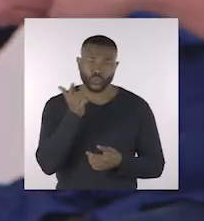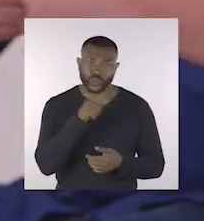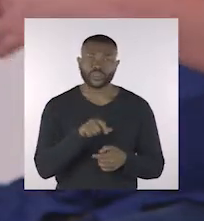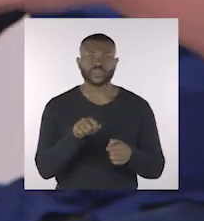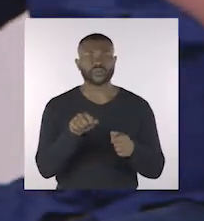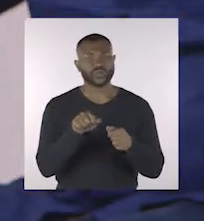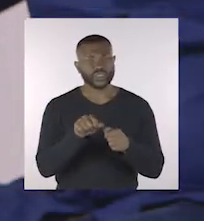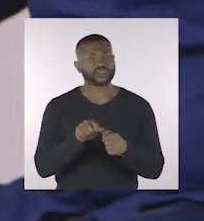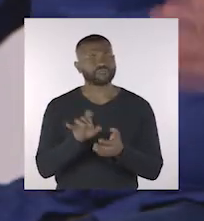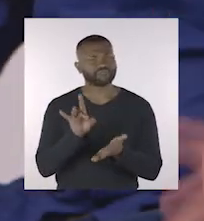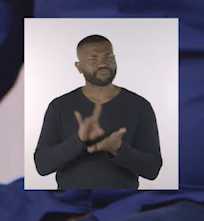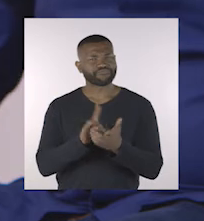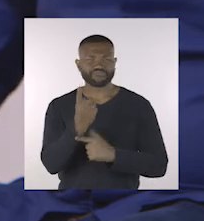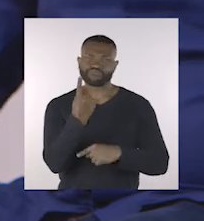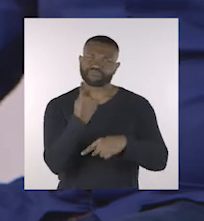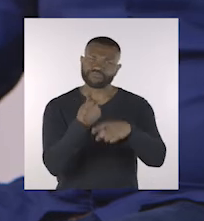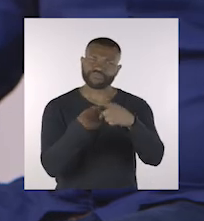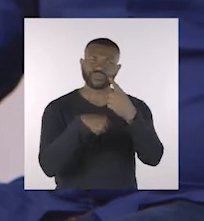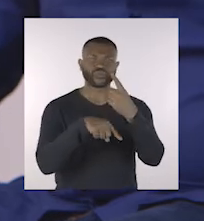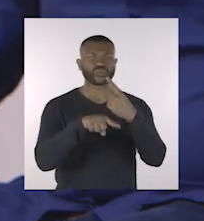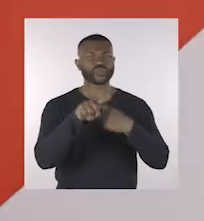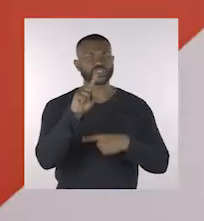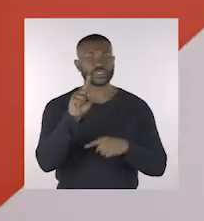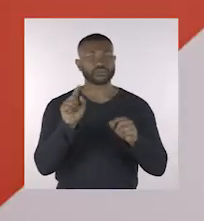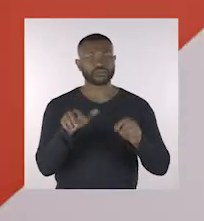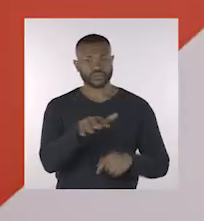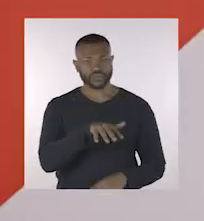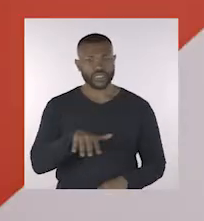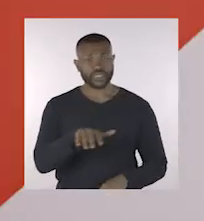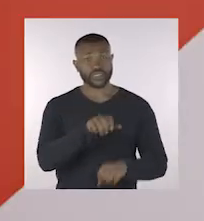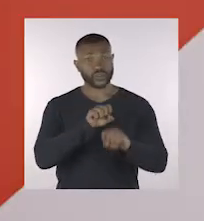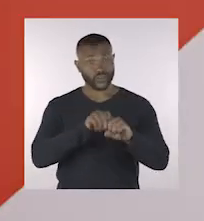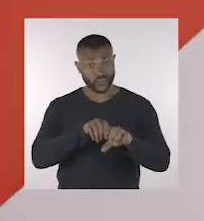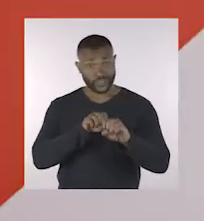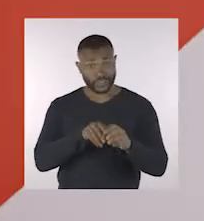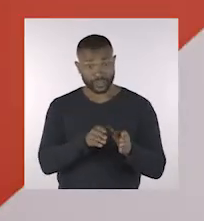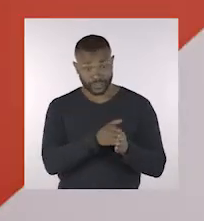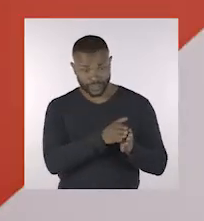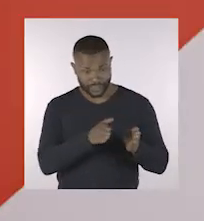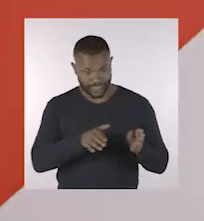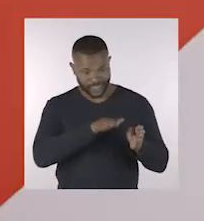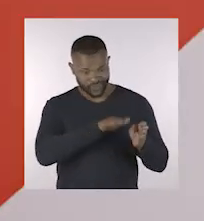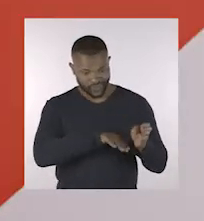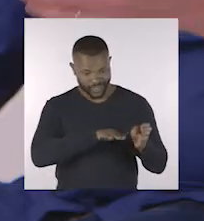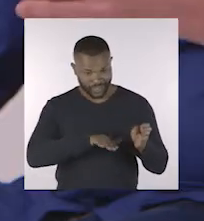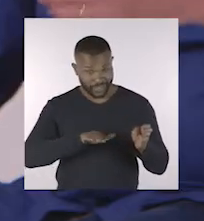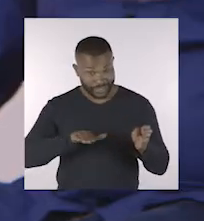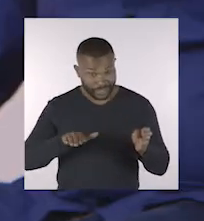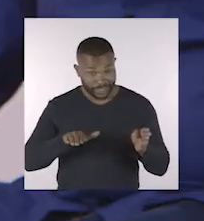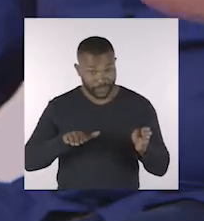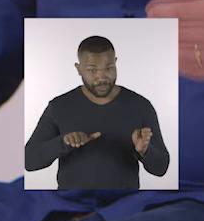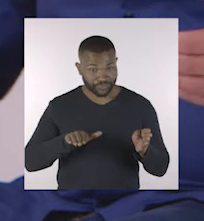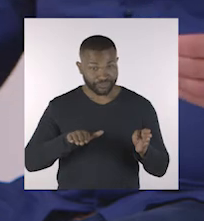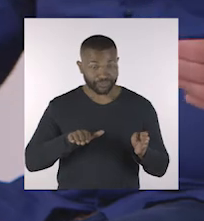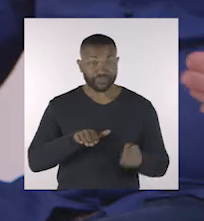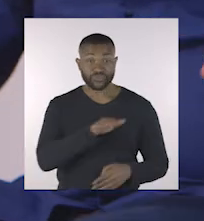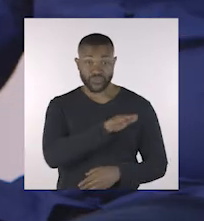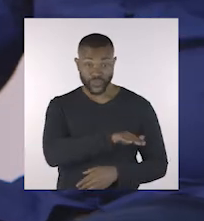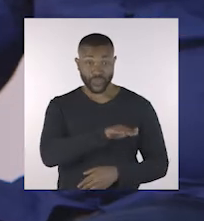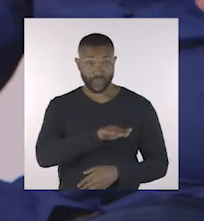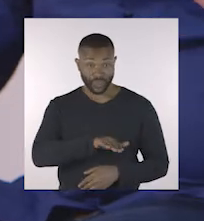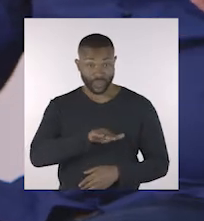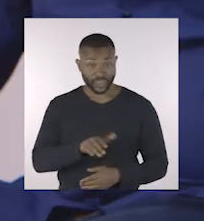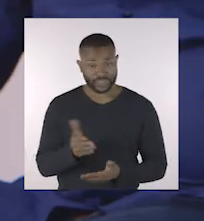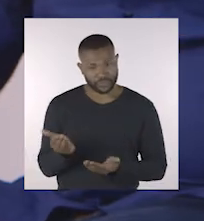fundeb Então nós vamos conseguir fazer uma verdadeira revolução nessa área educação que passa desde a da infância né